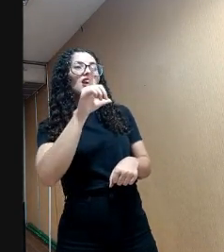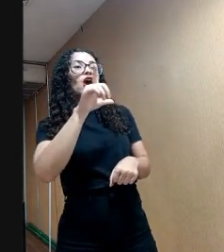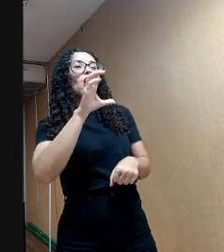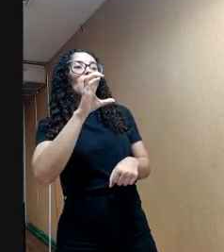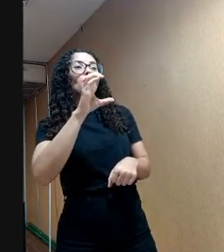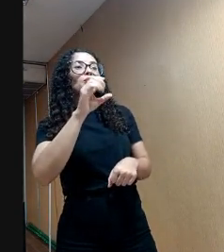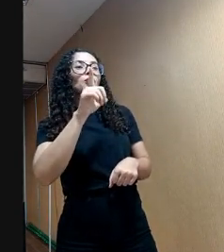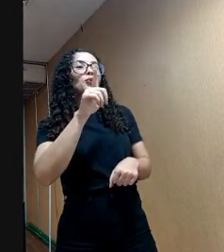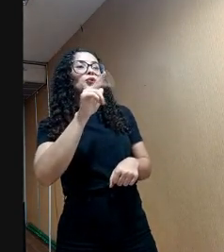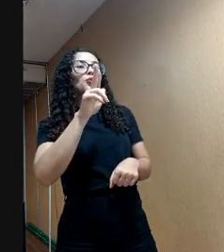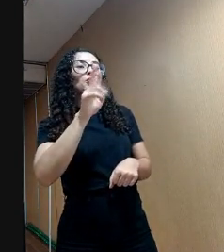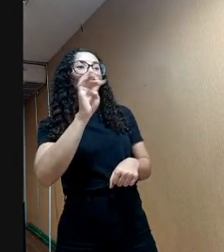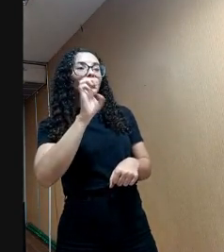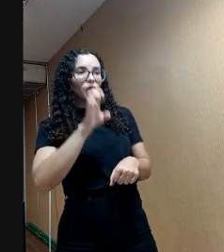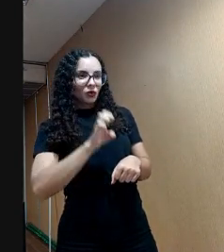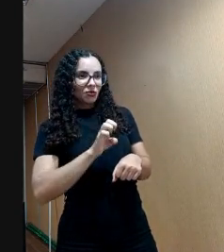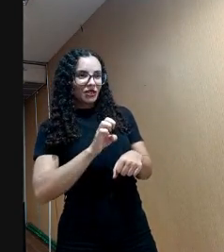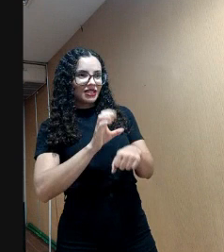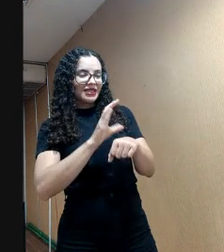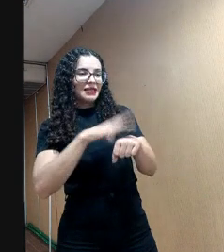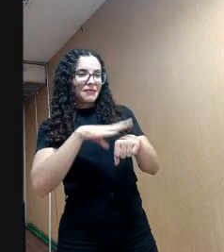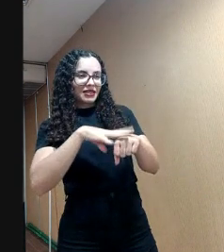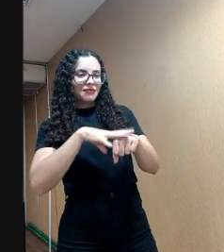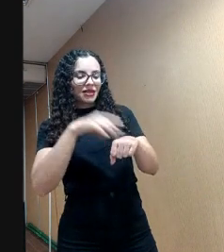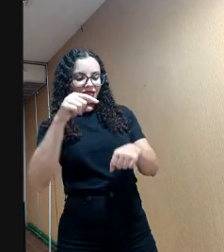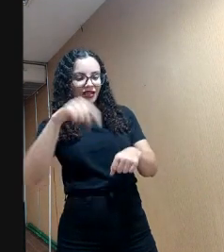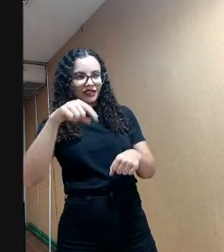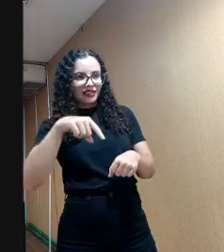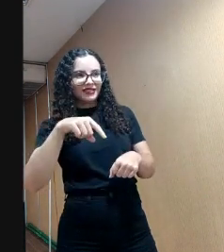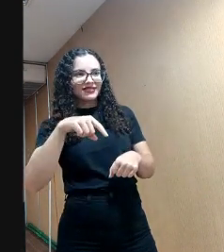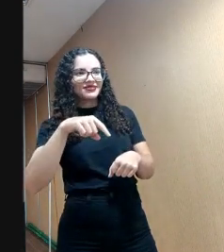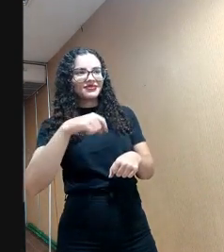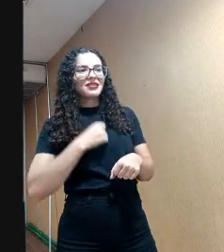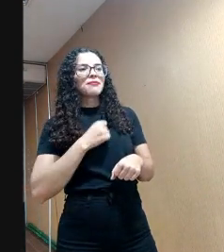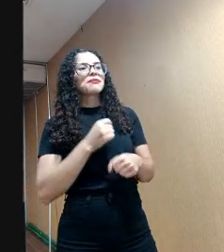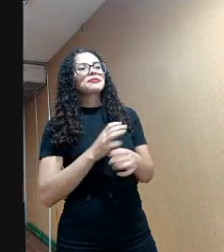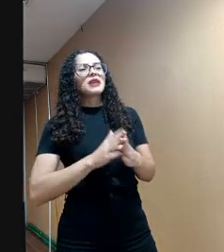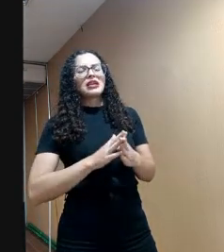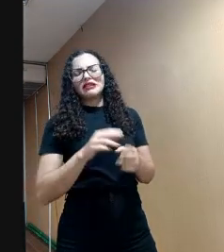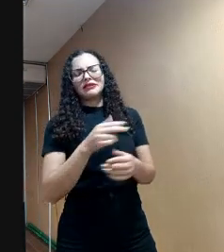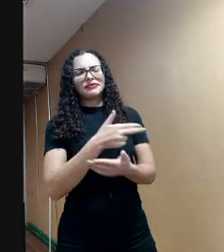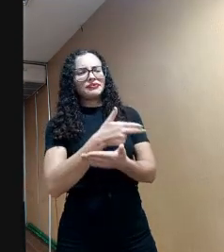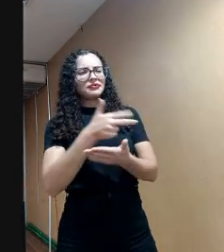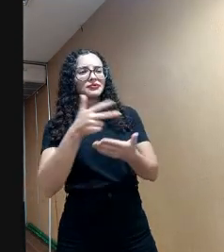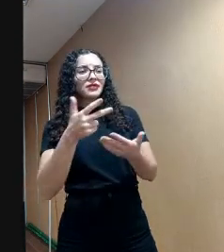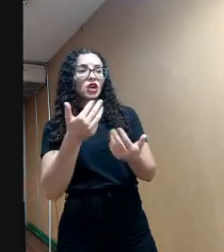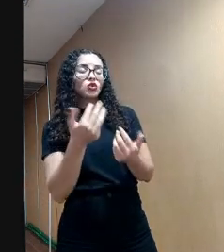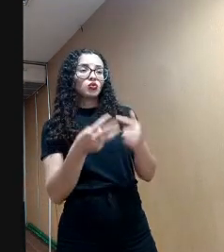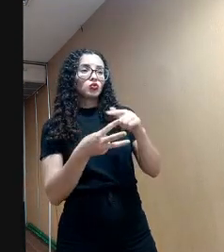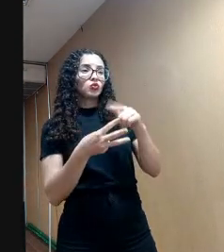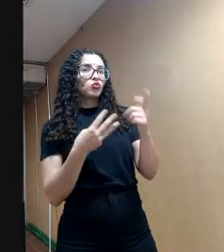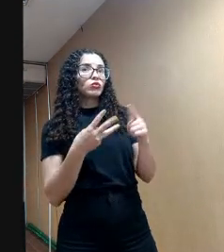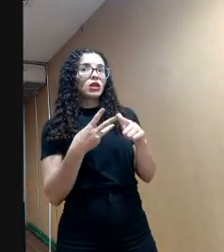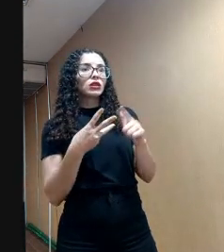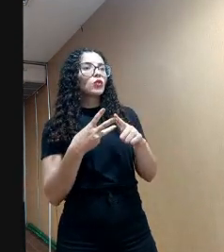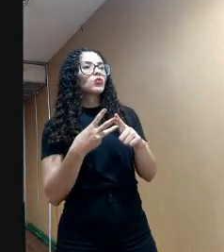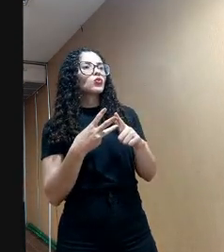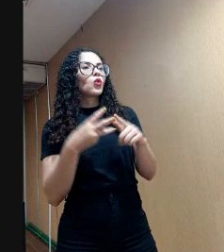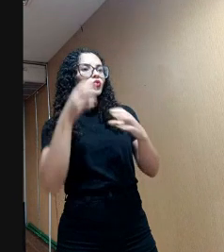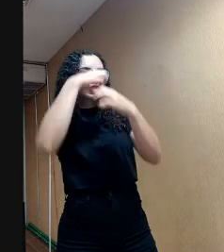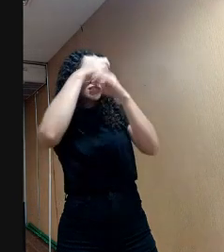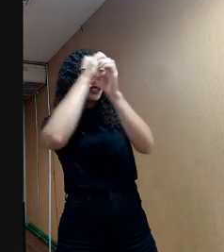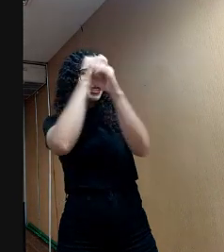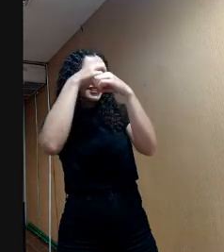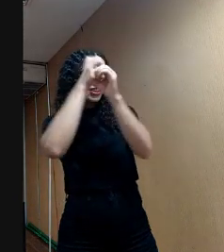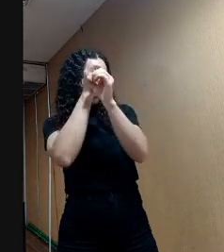experiência no clube de ciências forenses, que é ligado ao curso de enfermagem, e mais recentemente o clube de